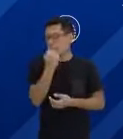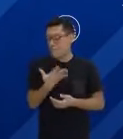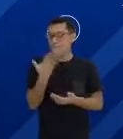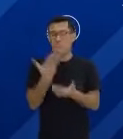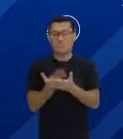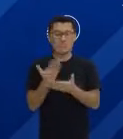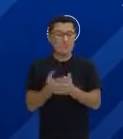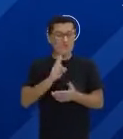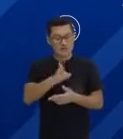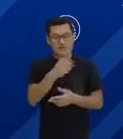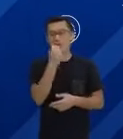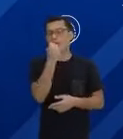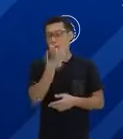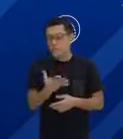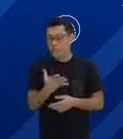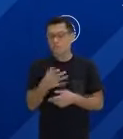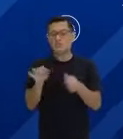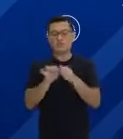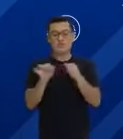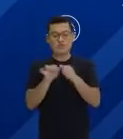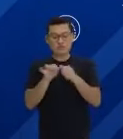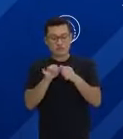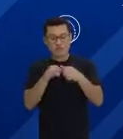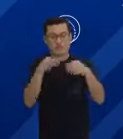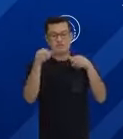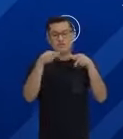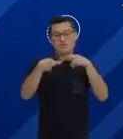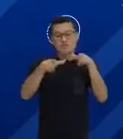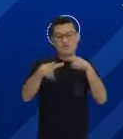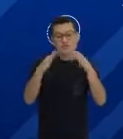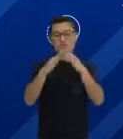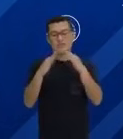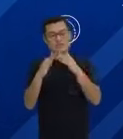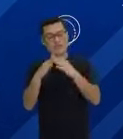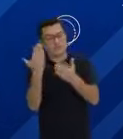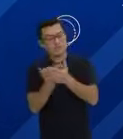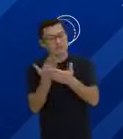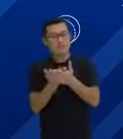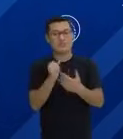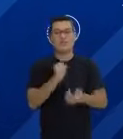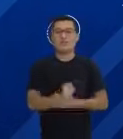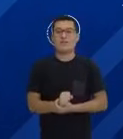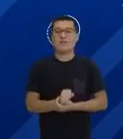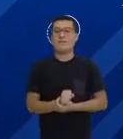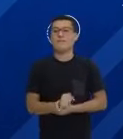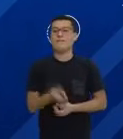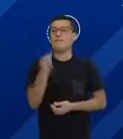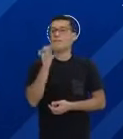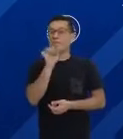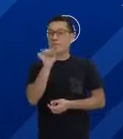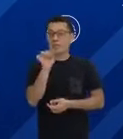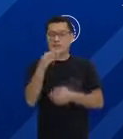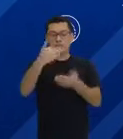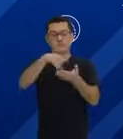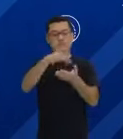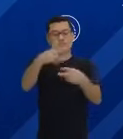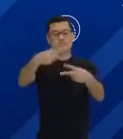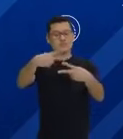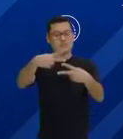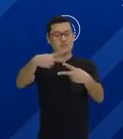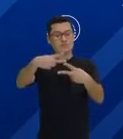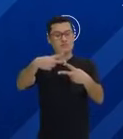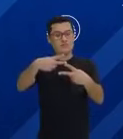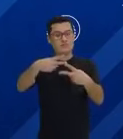né e é sempre bom você tá exercitando os conteúdos bichos aqui na nossas aulas tá para isso a secretaria da educação